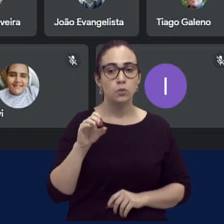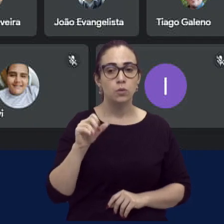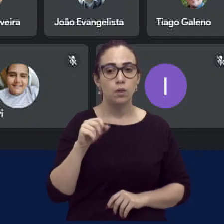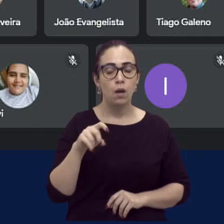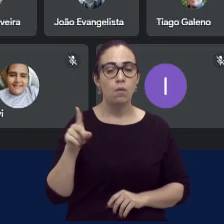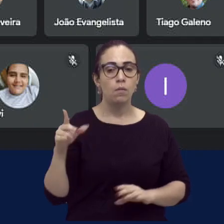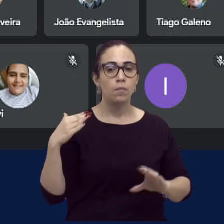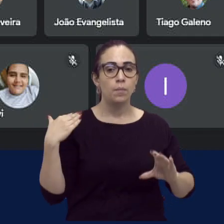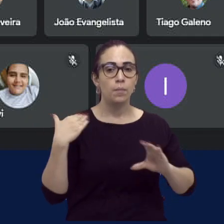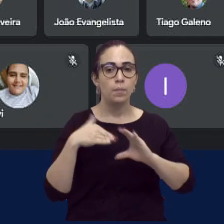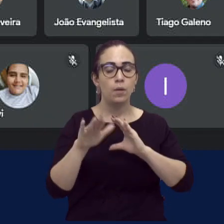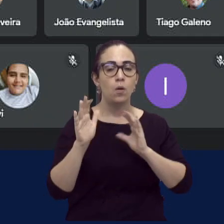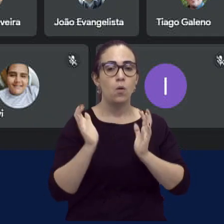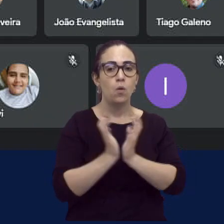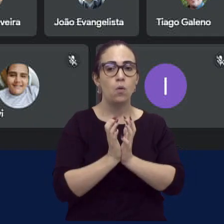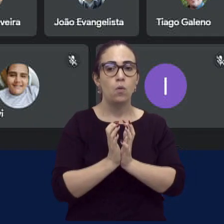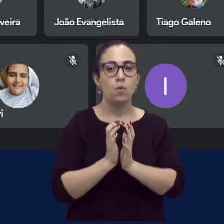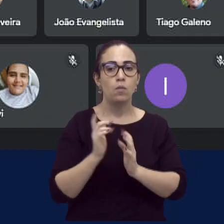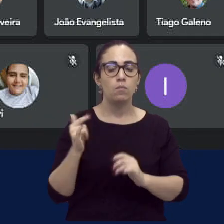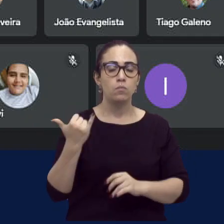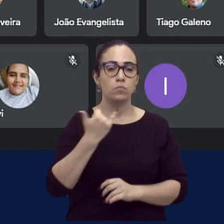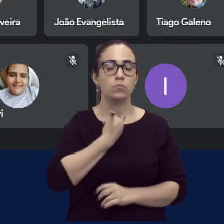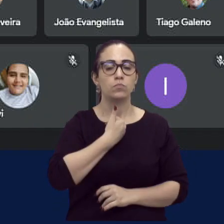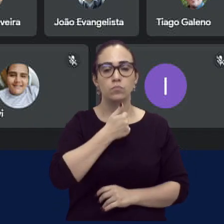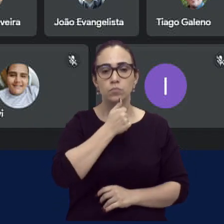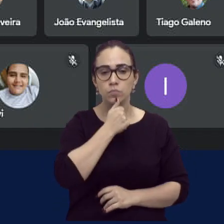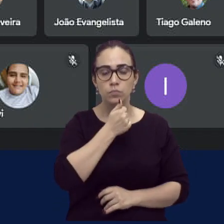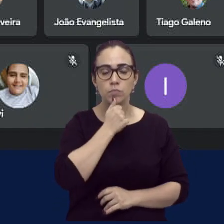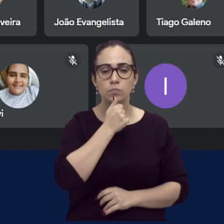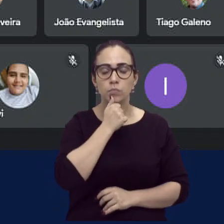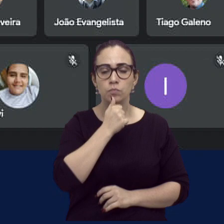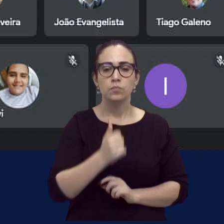passou o e-mail para a equipe, não me comunicou,